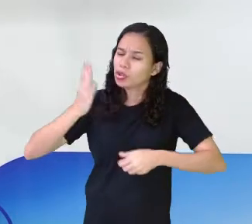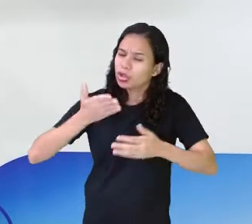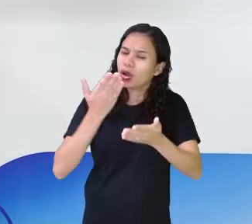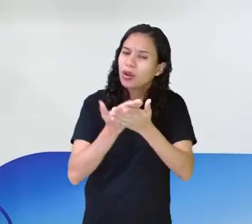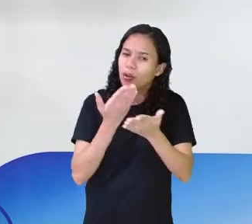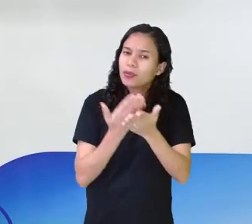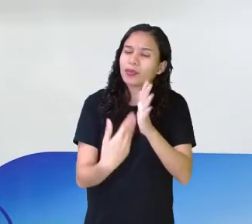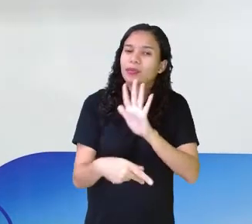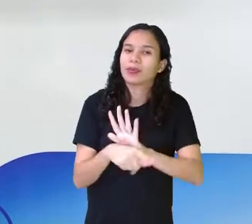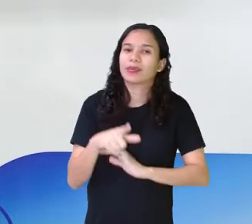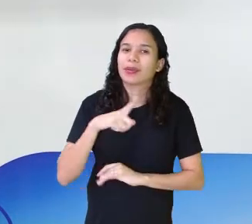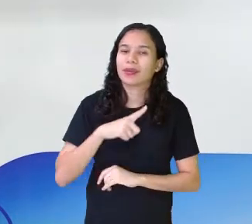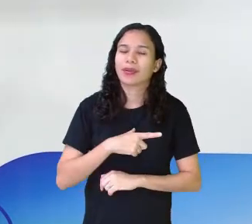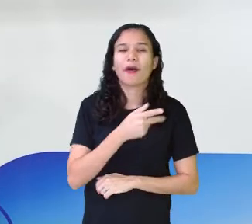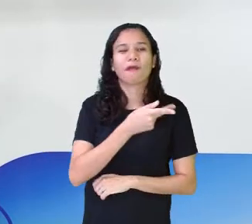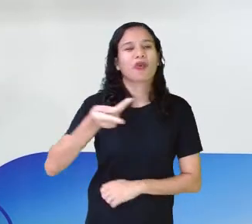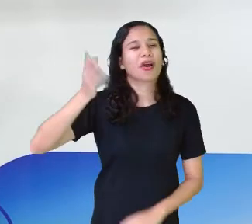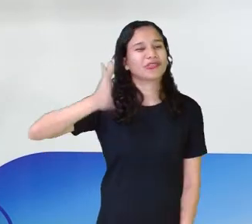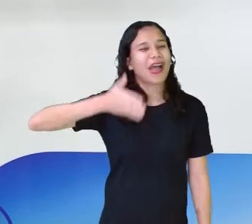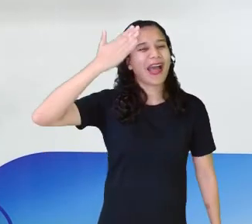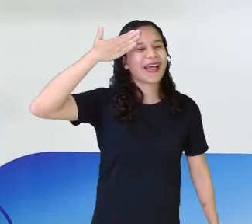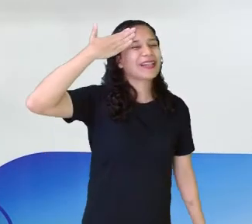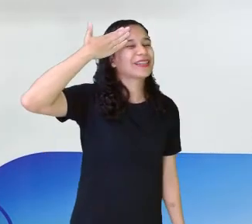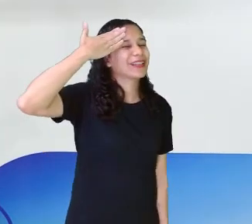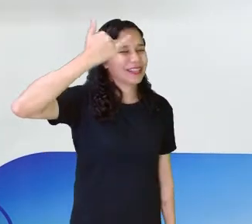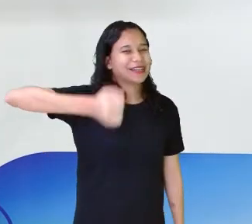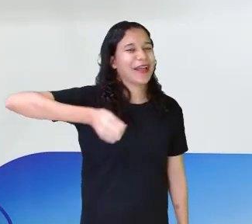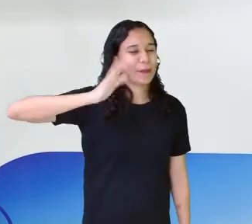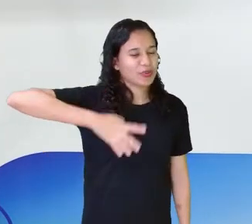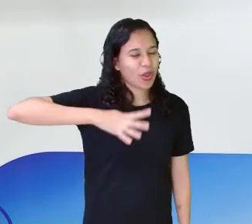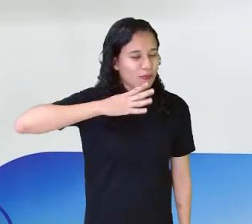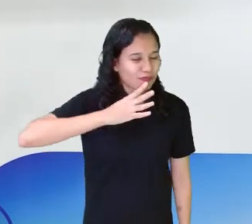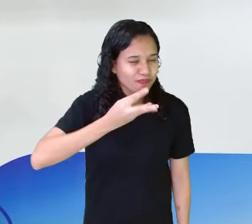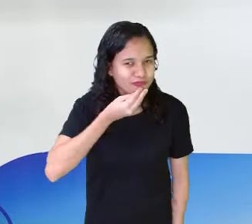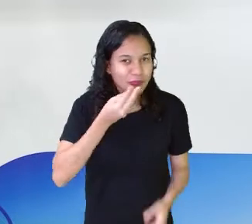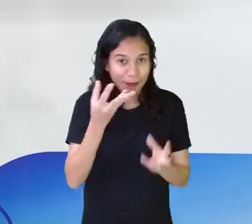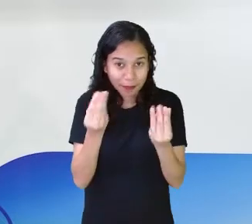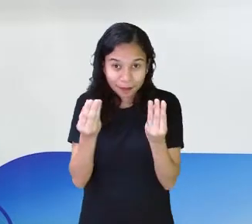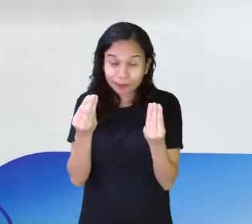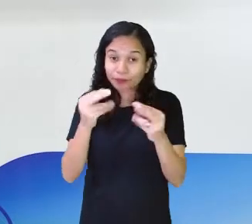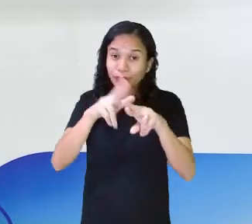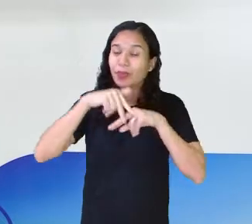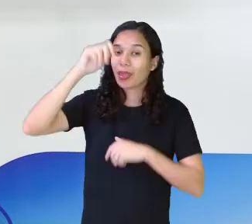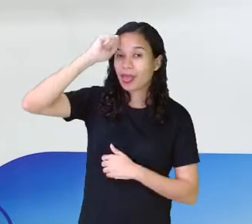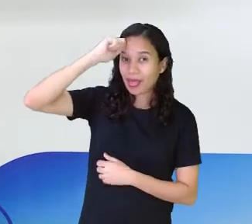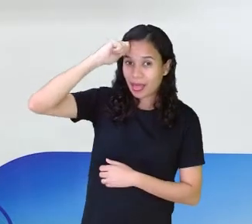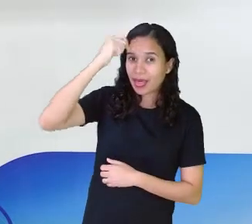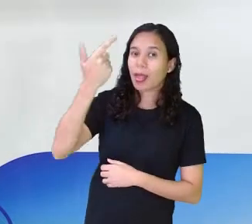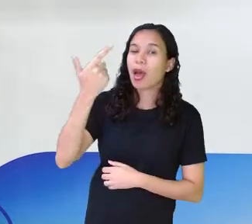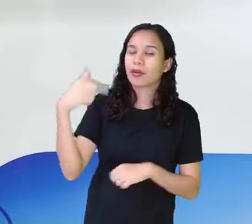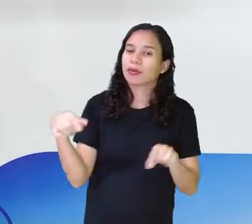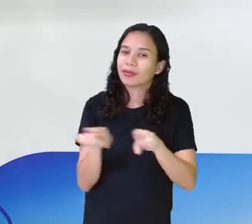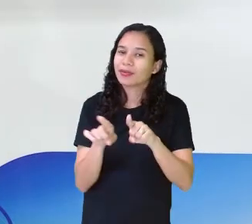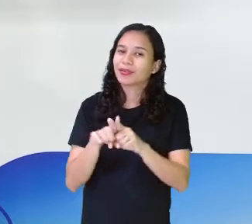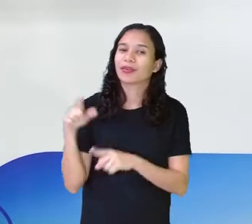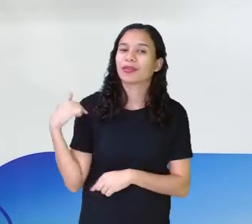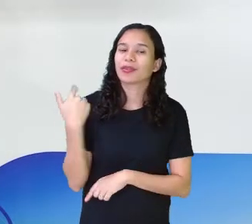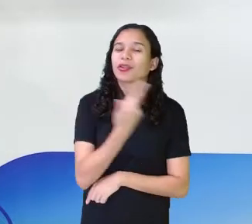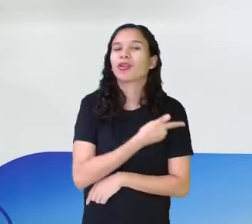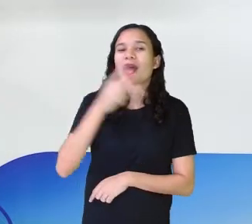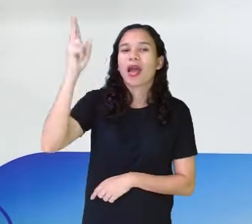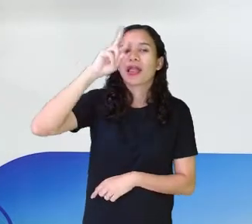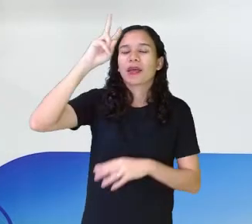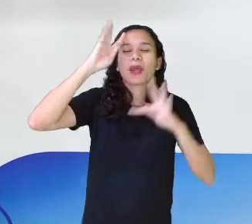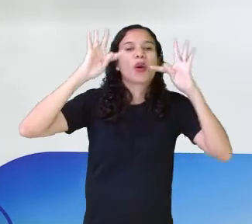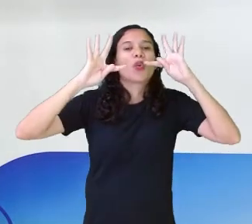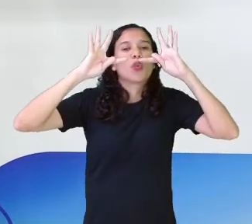pirâmide, prisma. Vocês tiveram muitas aulas sobre isso. E claro que a gente vai retomar isso tudo de